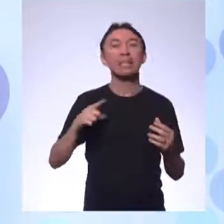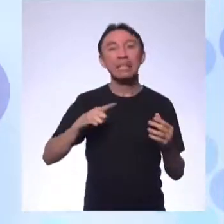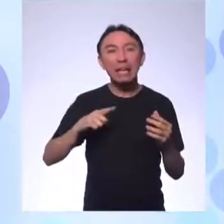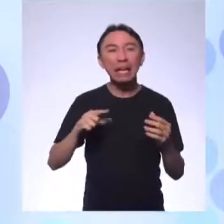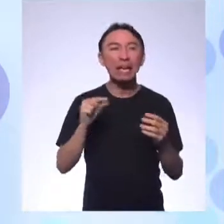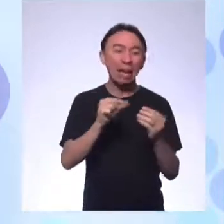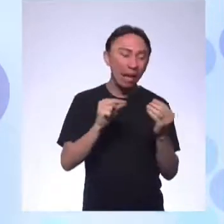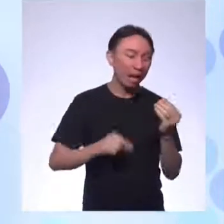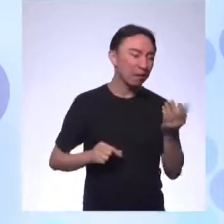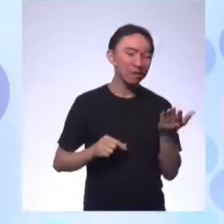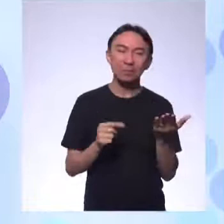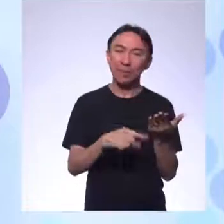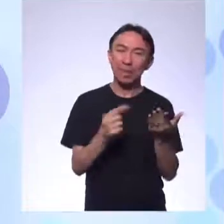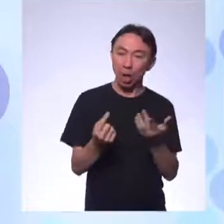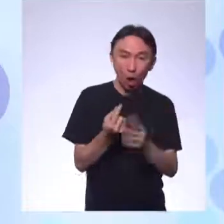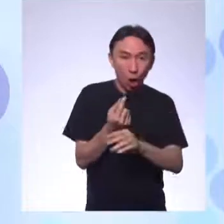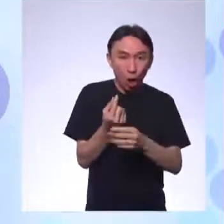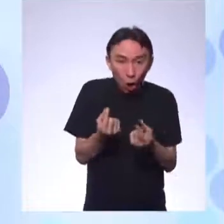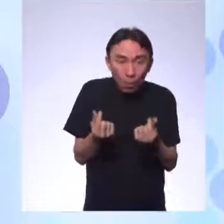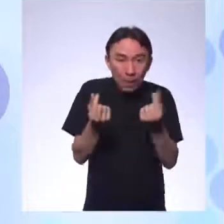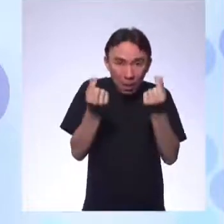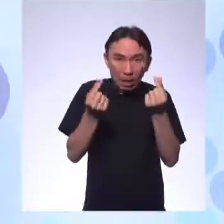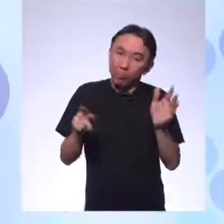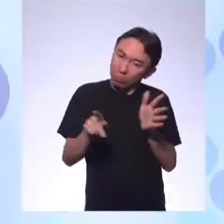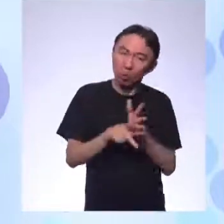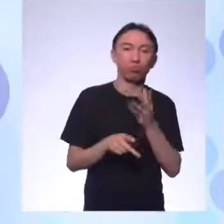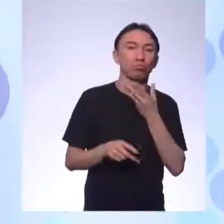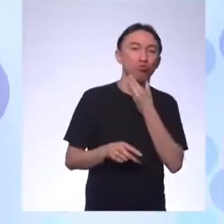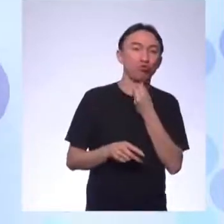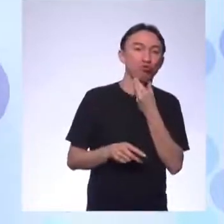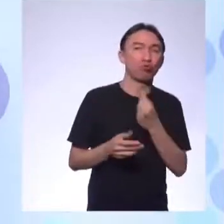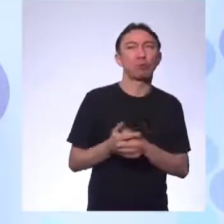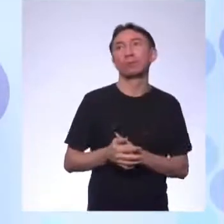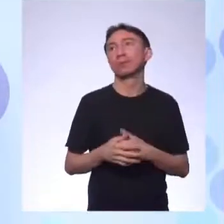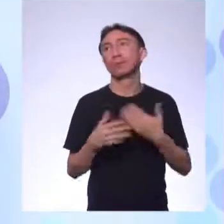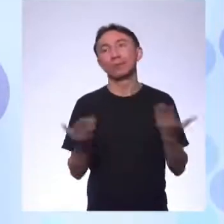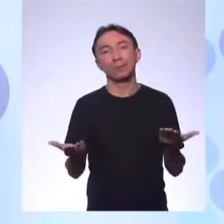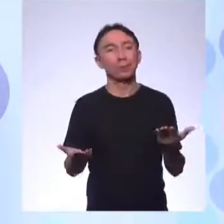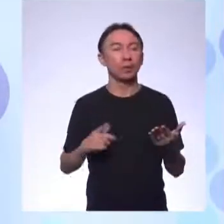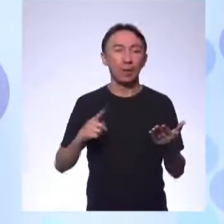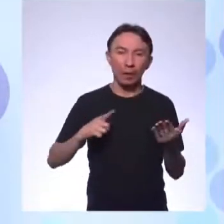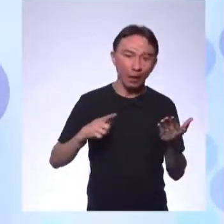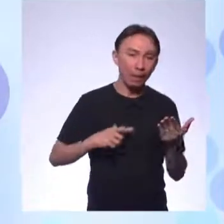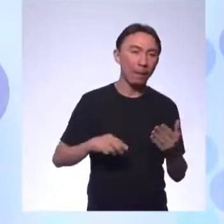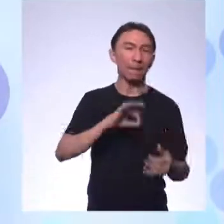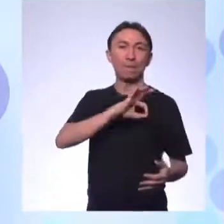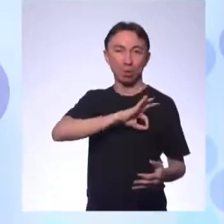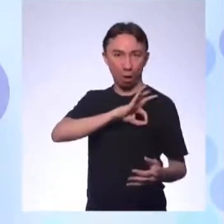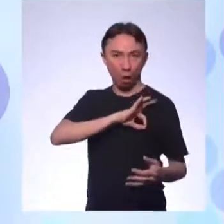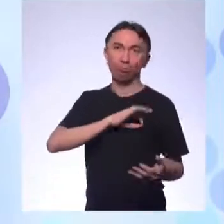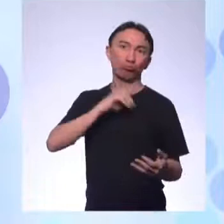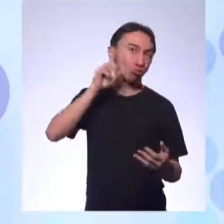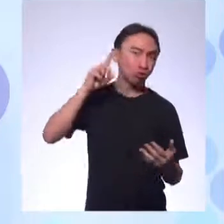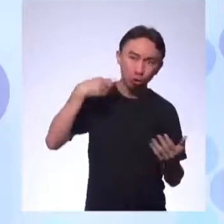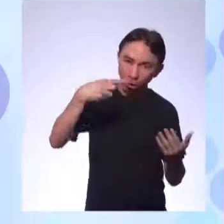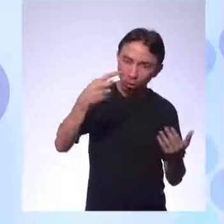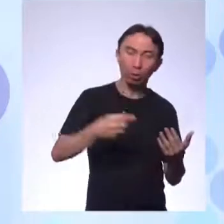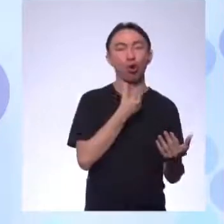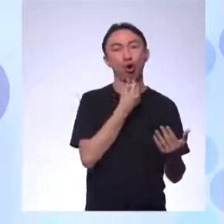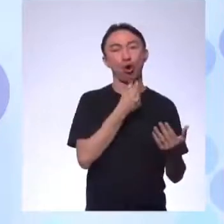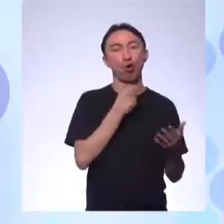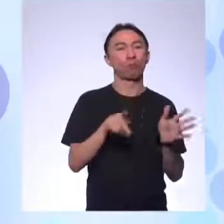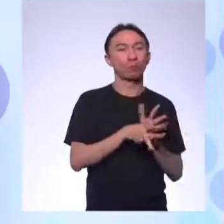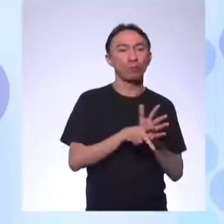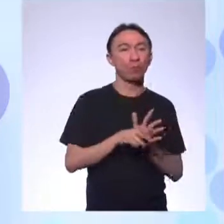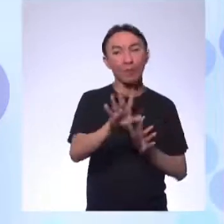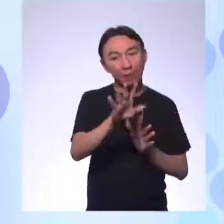de economia, era do homem. O caderno lá de policial, cotidiano, do homem. E tinha a parte